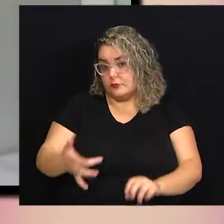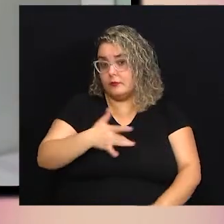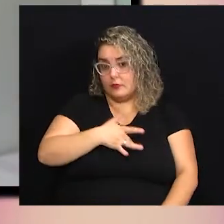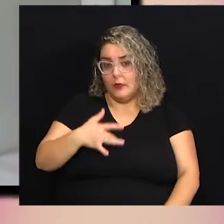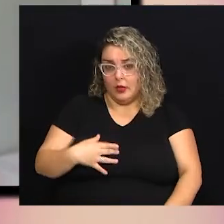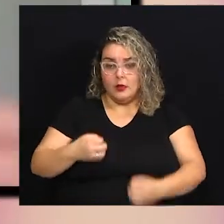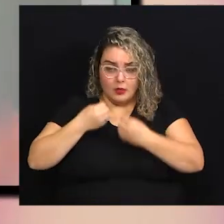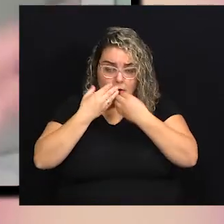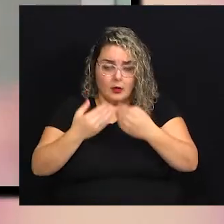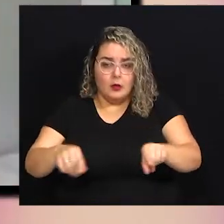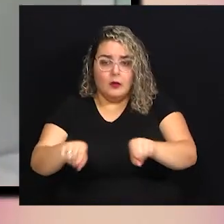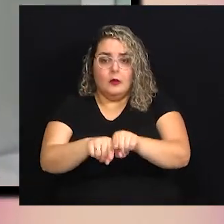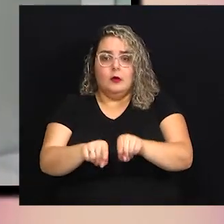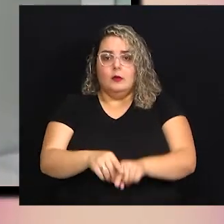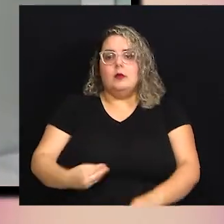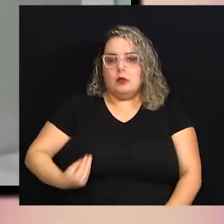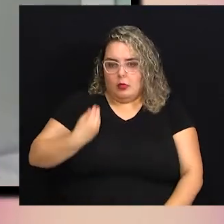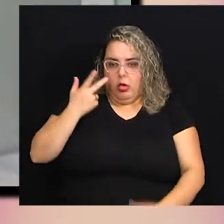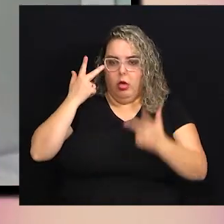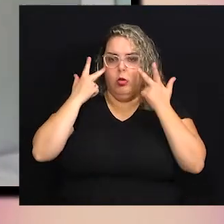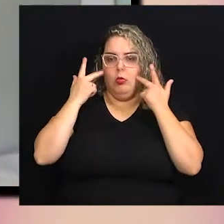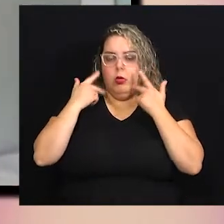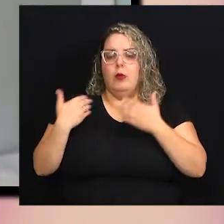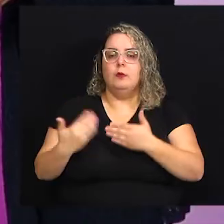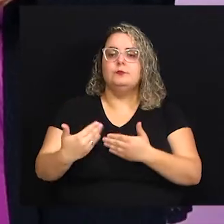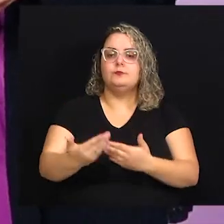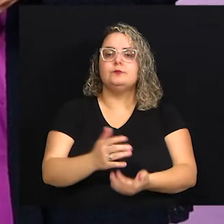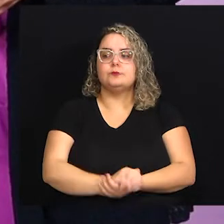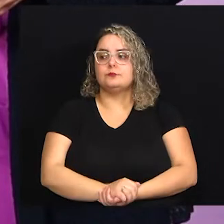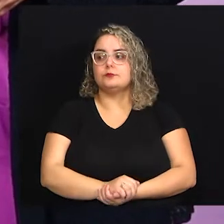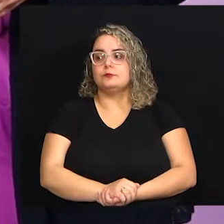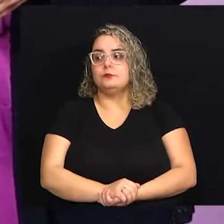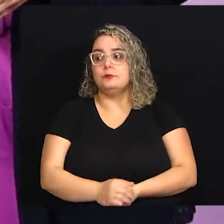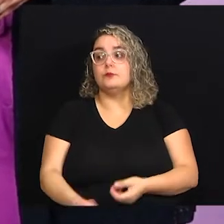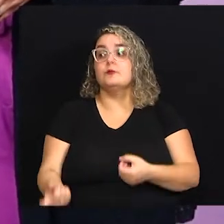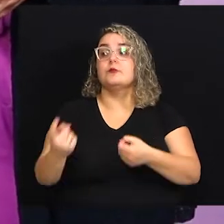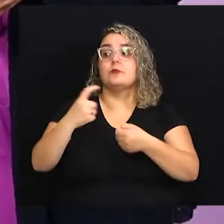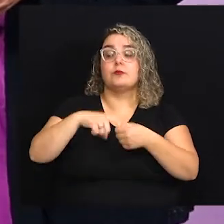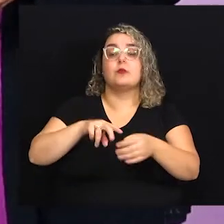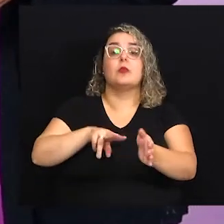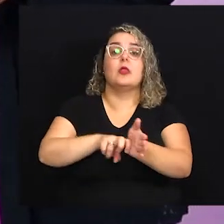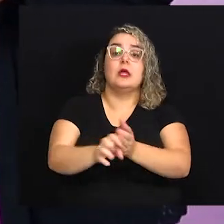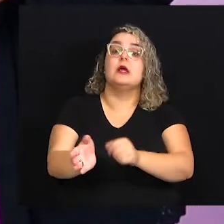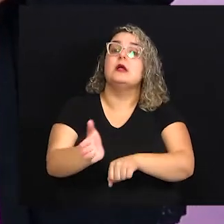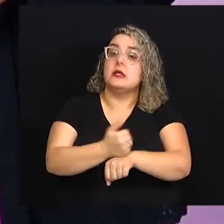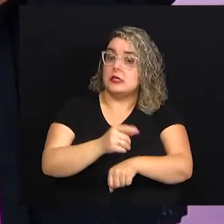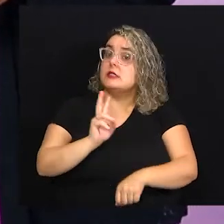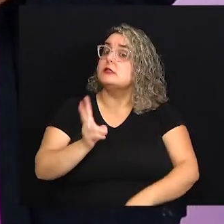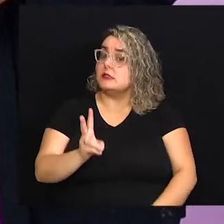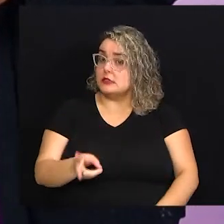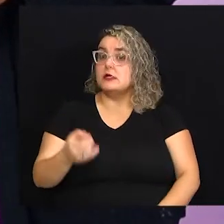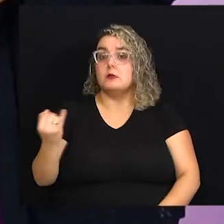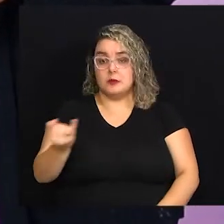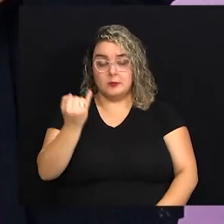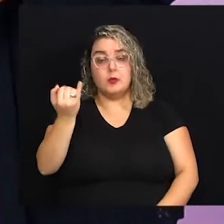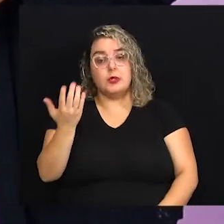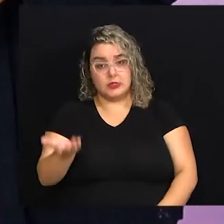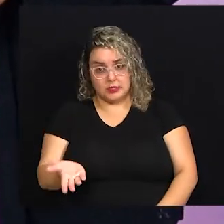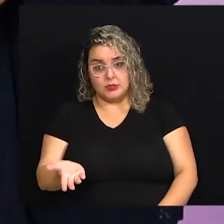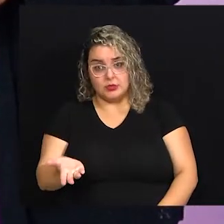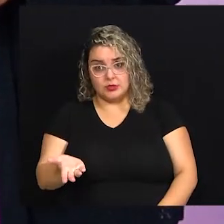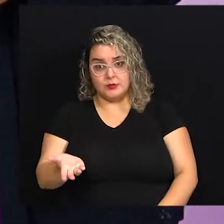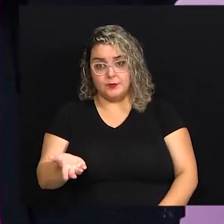isso é muito bom também, é vida normal que se segue. A gente volta, então, naquele diagnóstico precoce é sempre